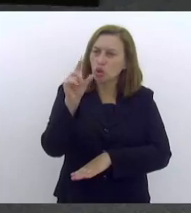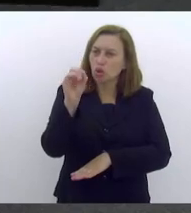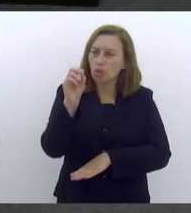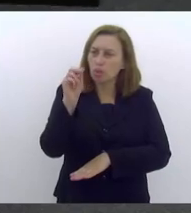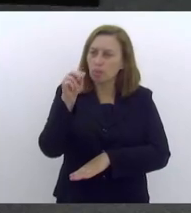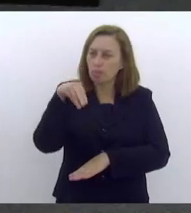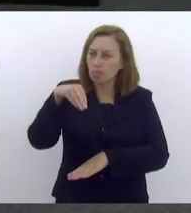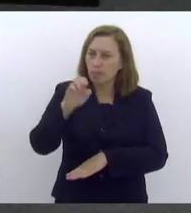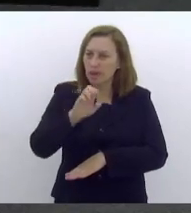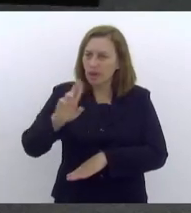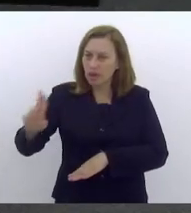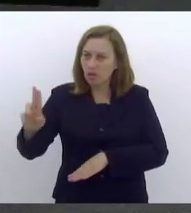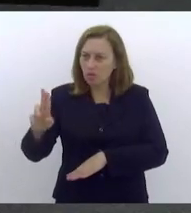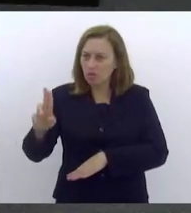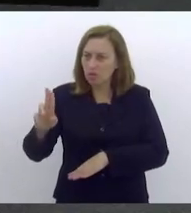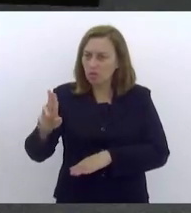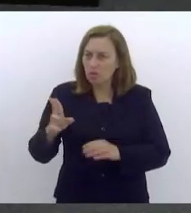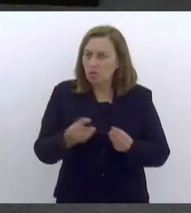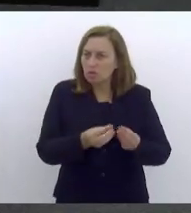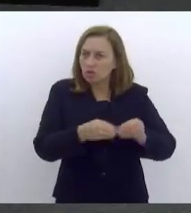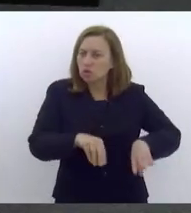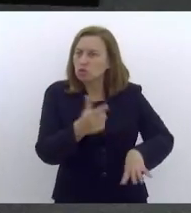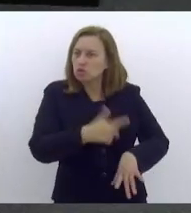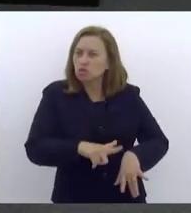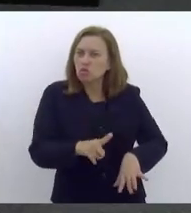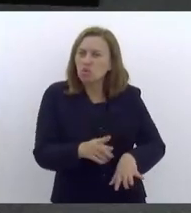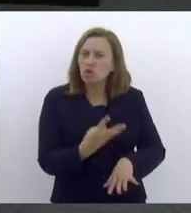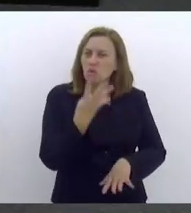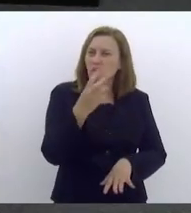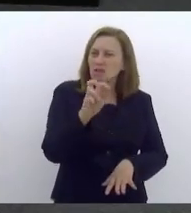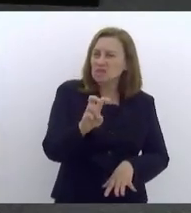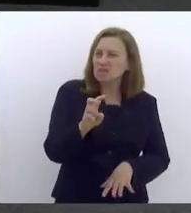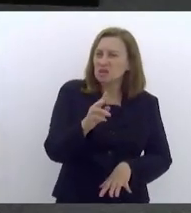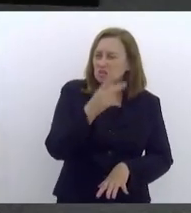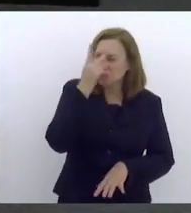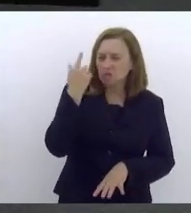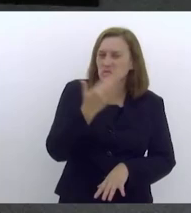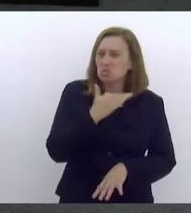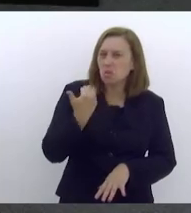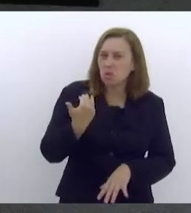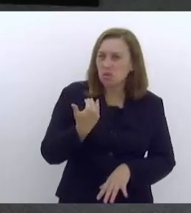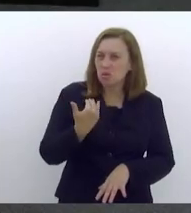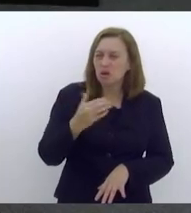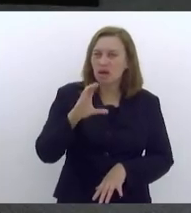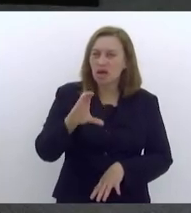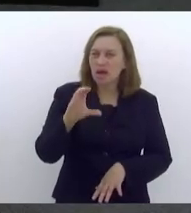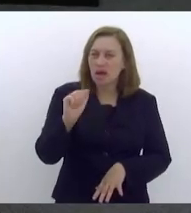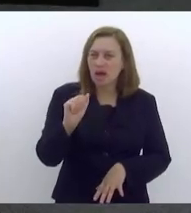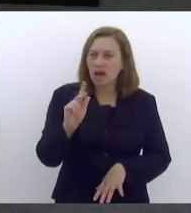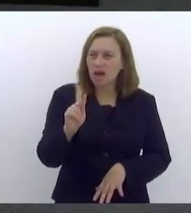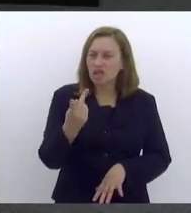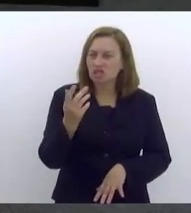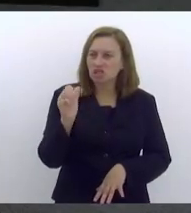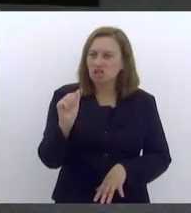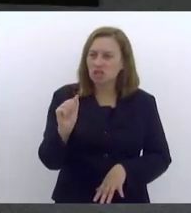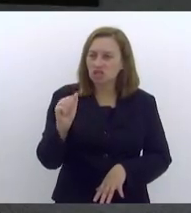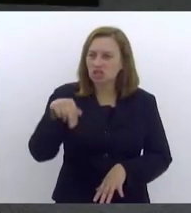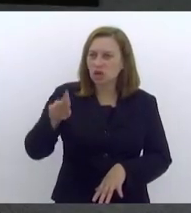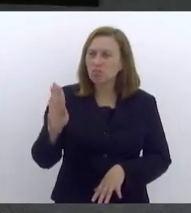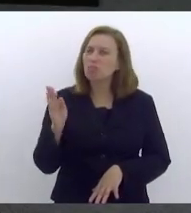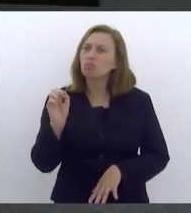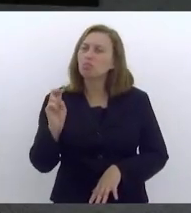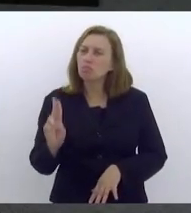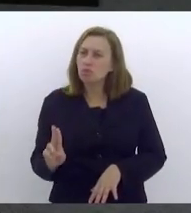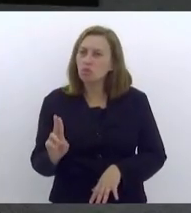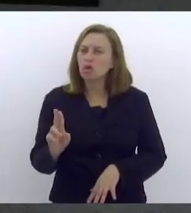novo, matando 4, 5 pessoas ali naquela localidade do Caxambu, e que só não foi pior porque essa contenção